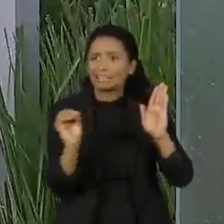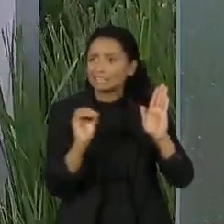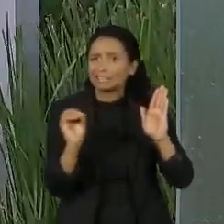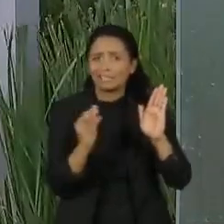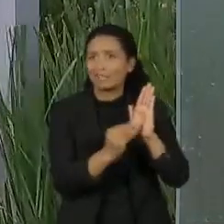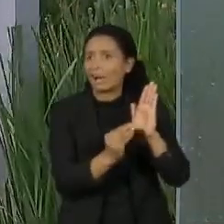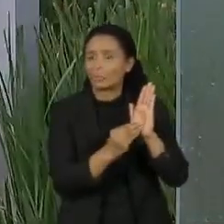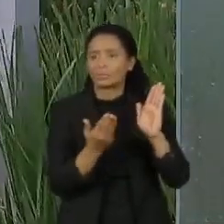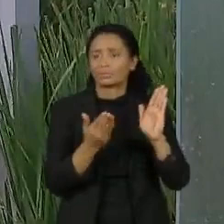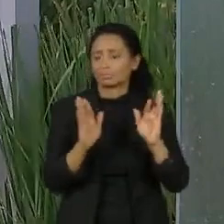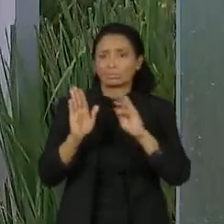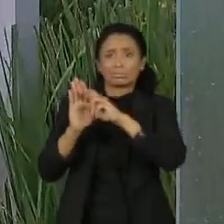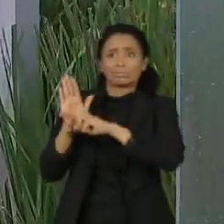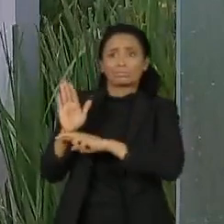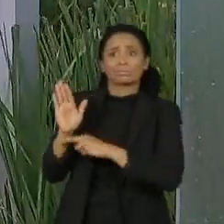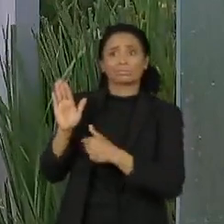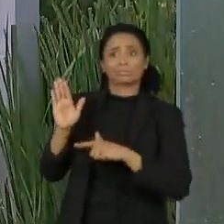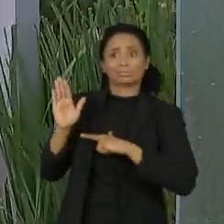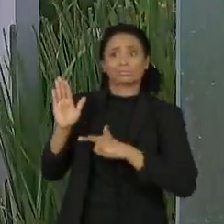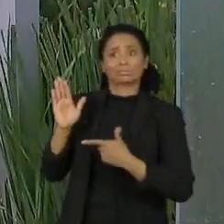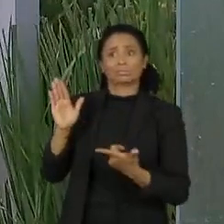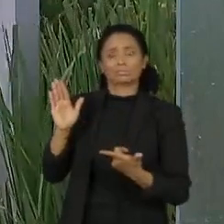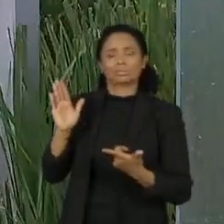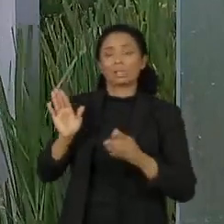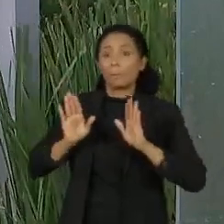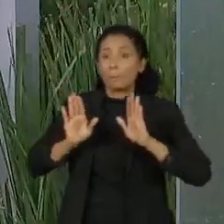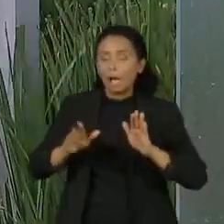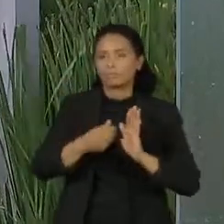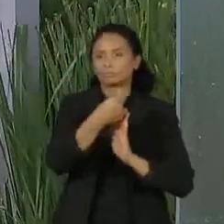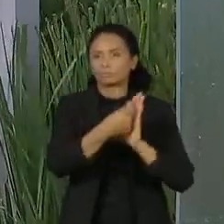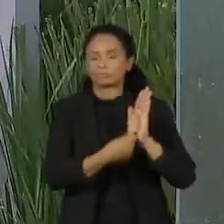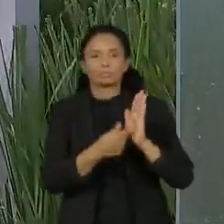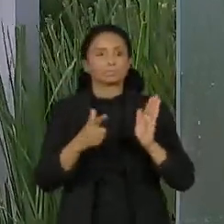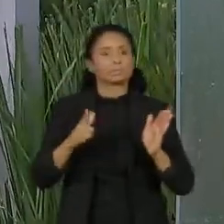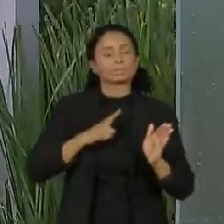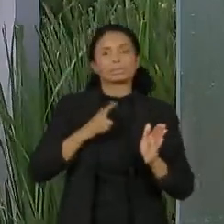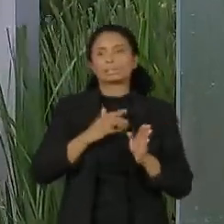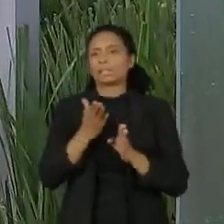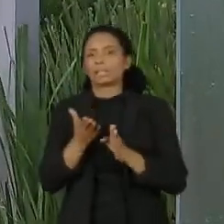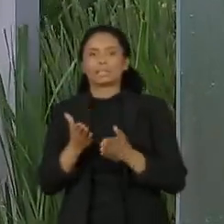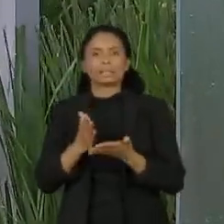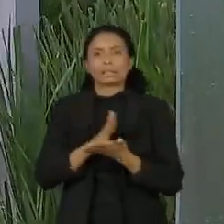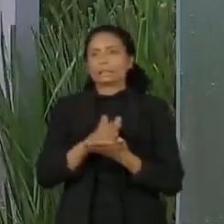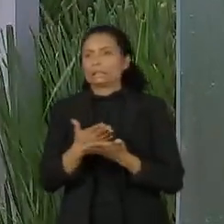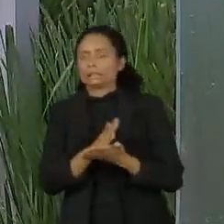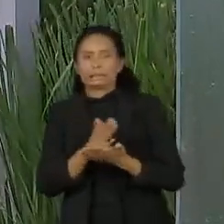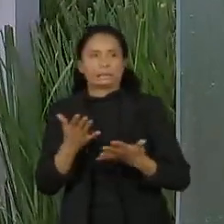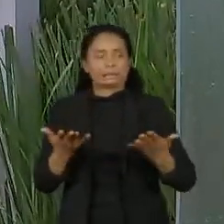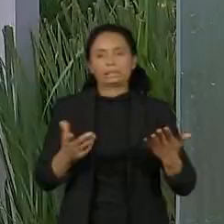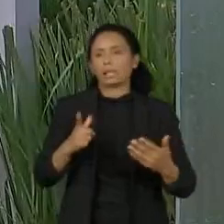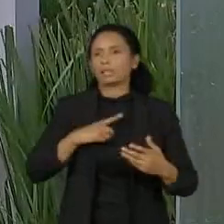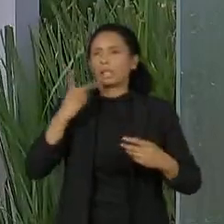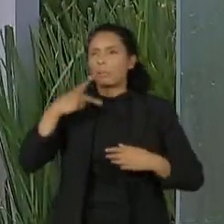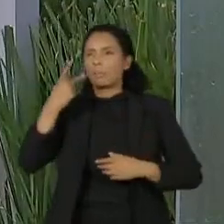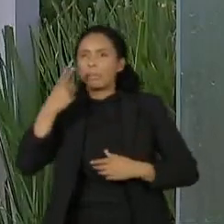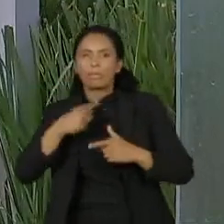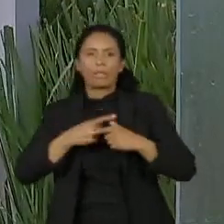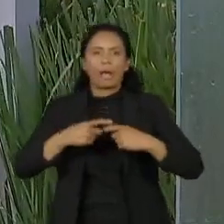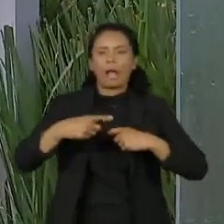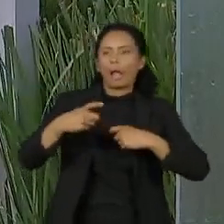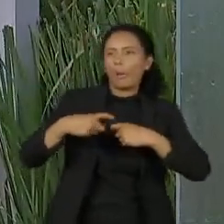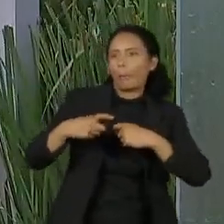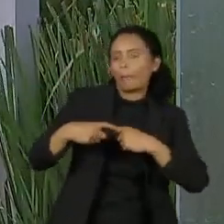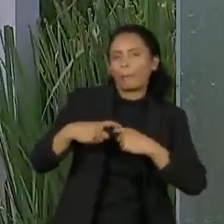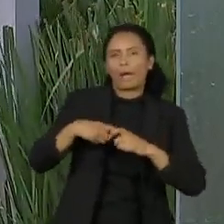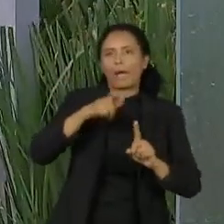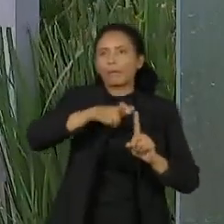é que o texto divide muitas opiniões ali, tanto entre parlamentares como entre médicos e especialistas. Isso